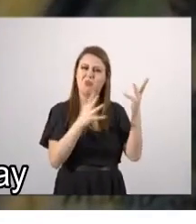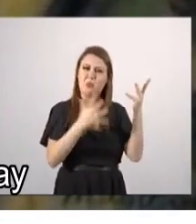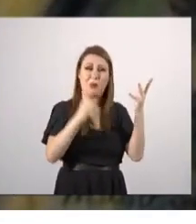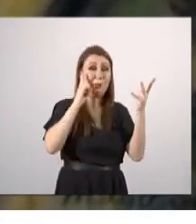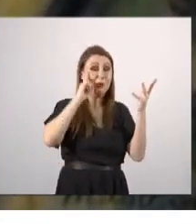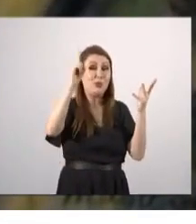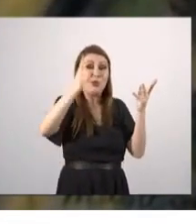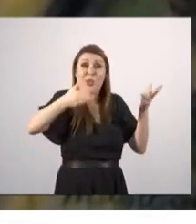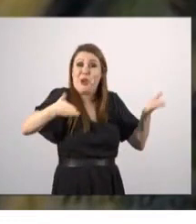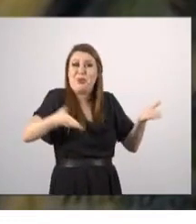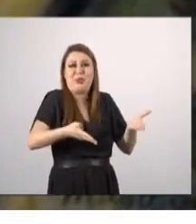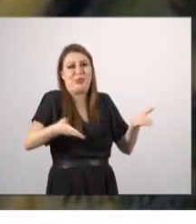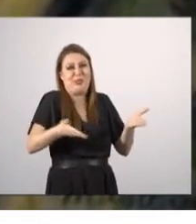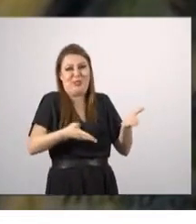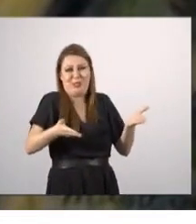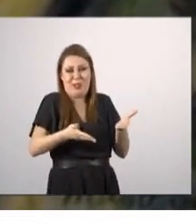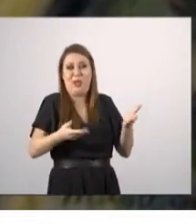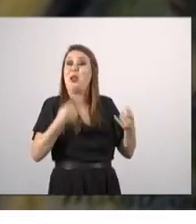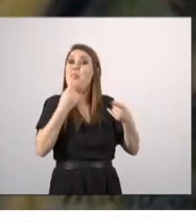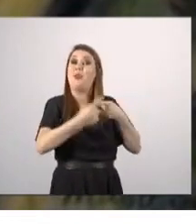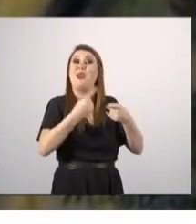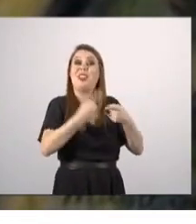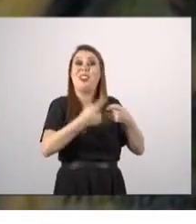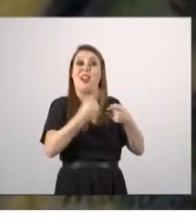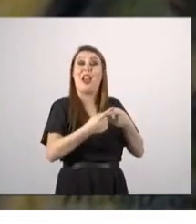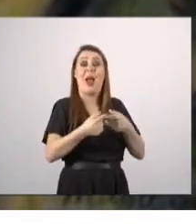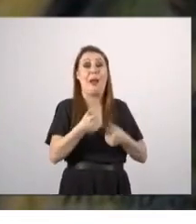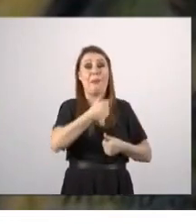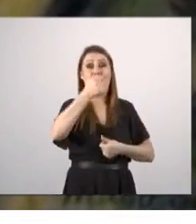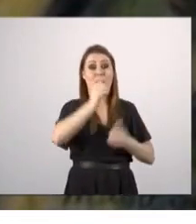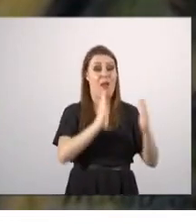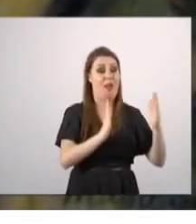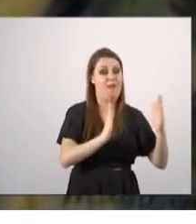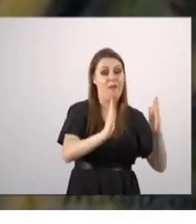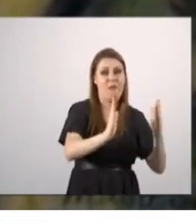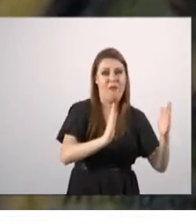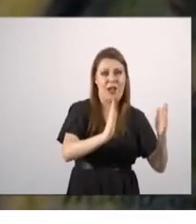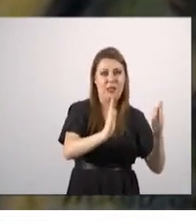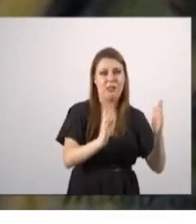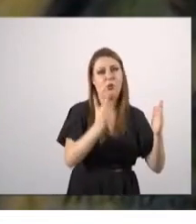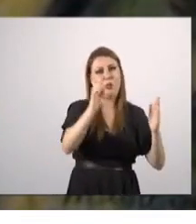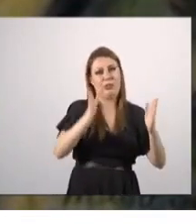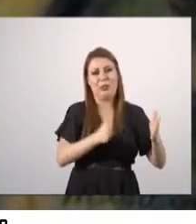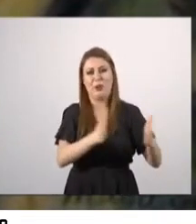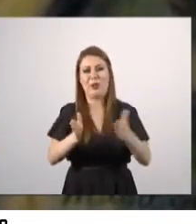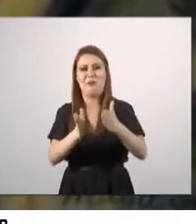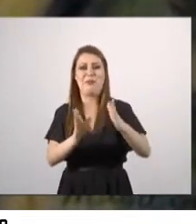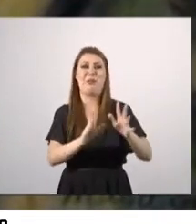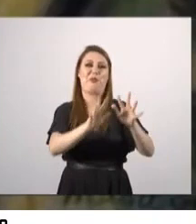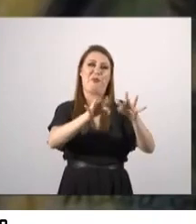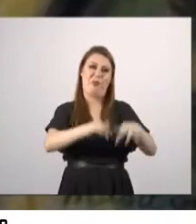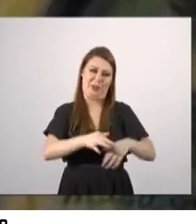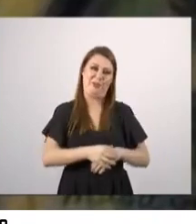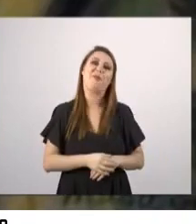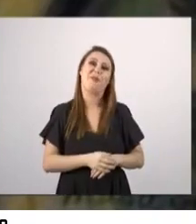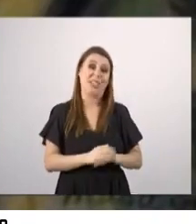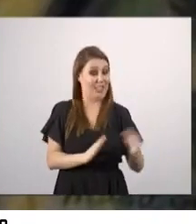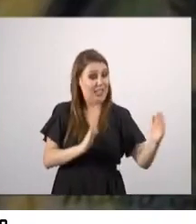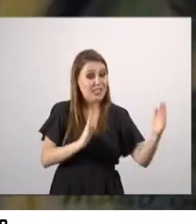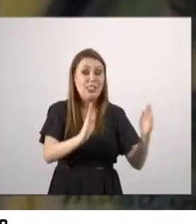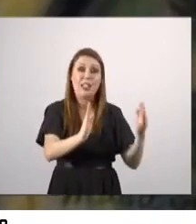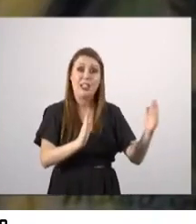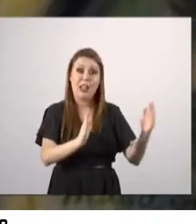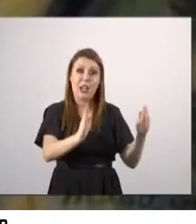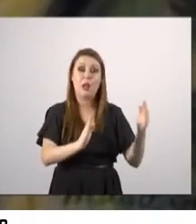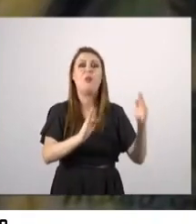hoje, quando se completa a primeira parte da vossa caminhada. Foi um tempo de uma